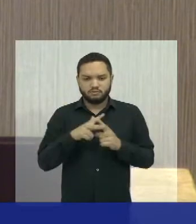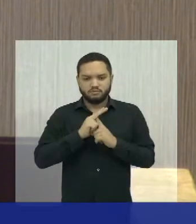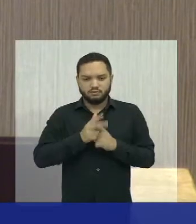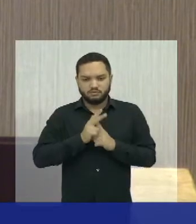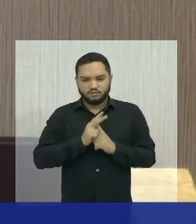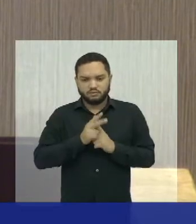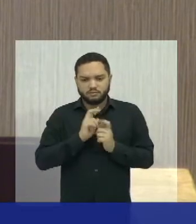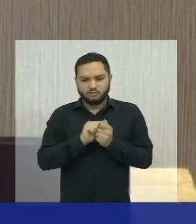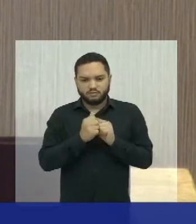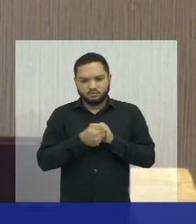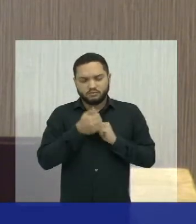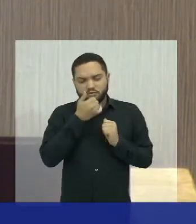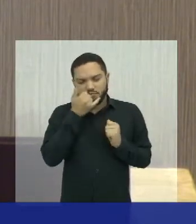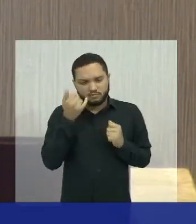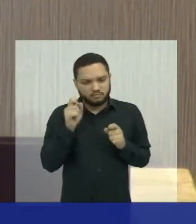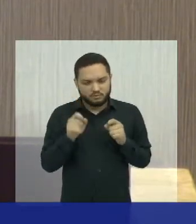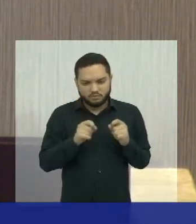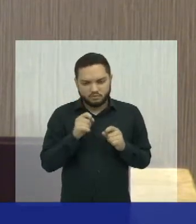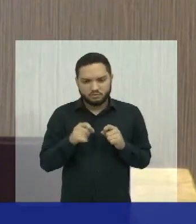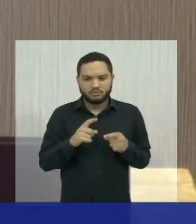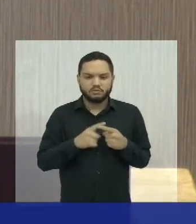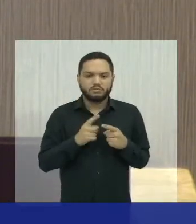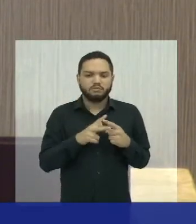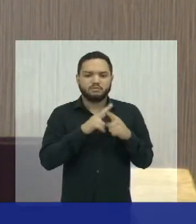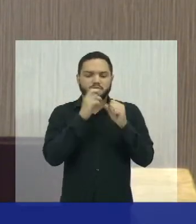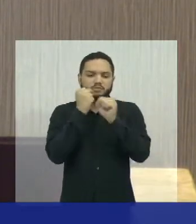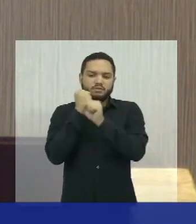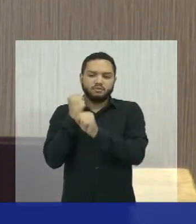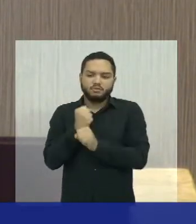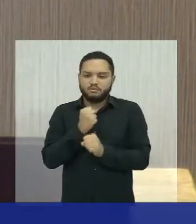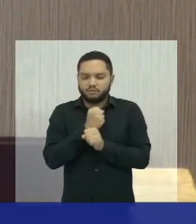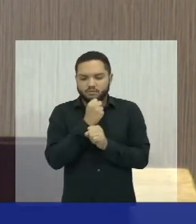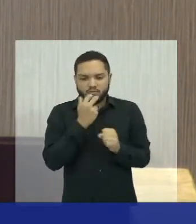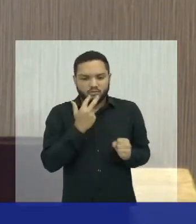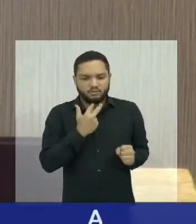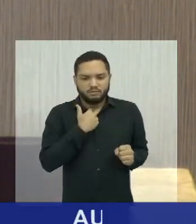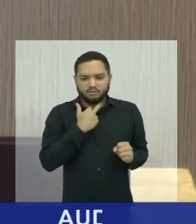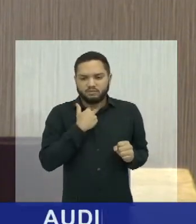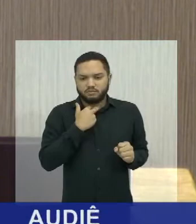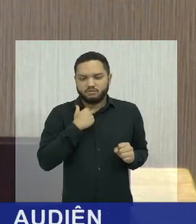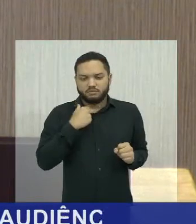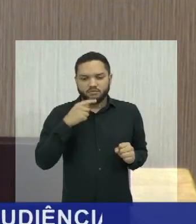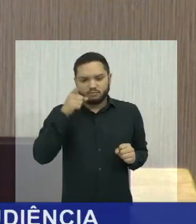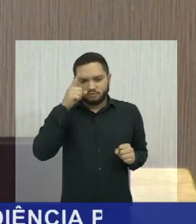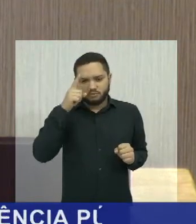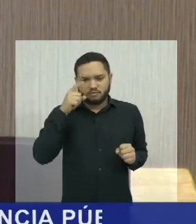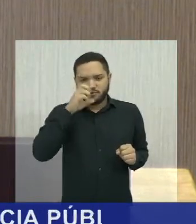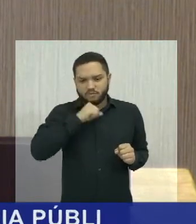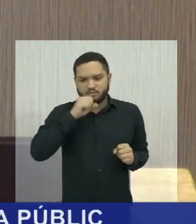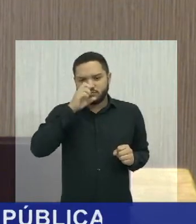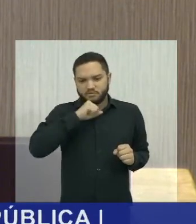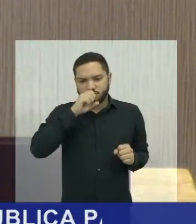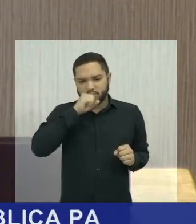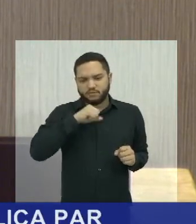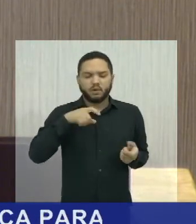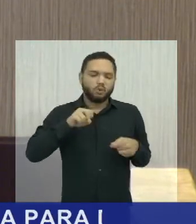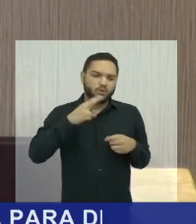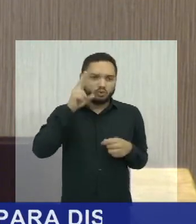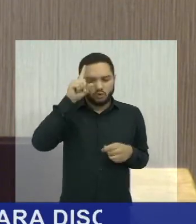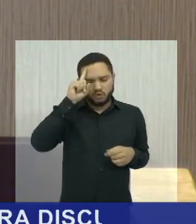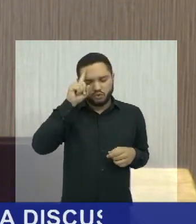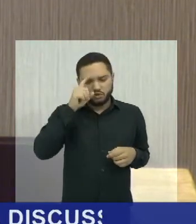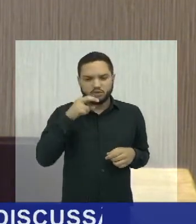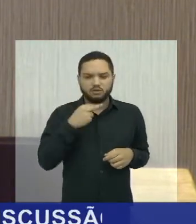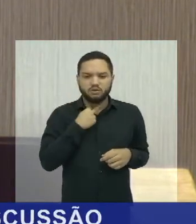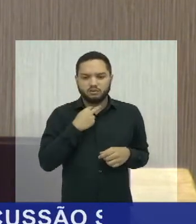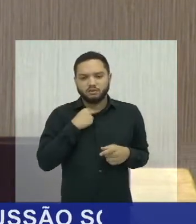dependendo também do que for. Porque reforma a gente não pode estar fazendo todo final de semana ou todo dia. Nem